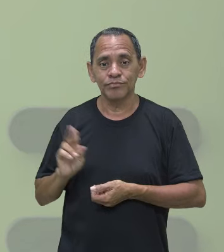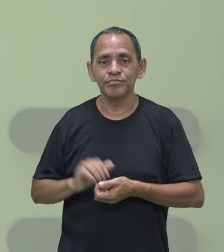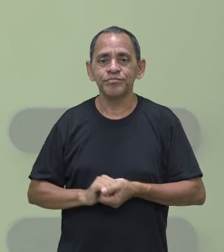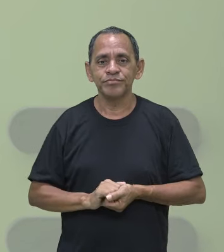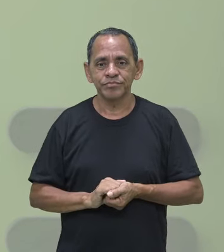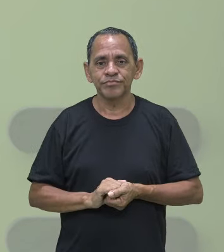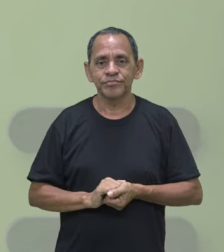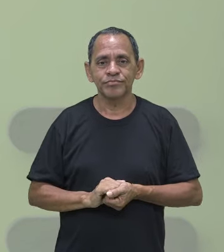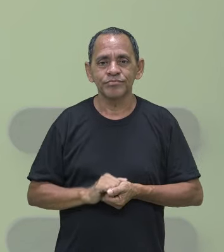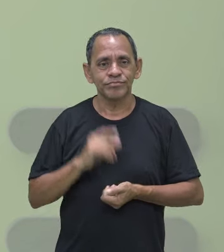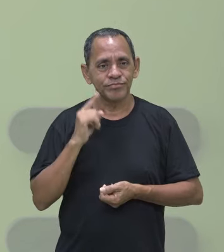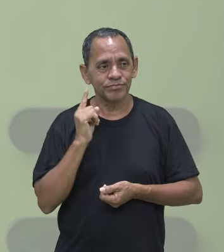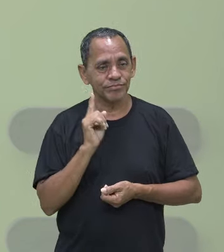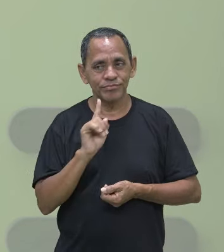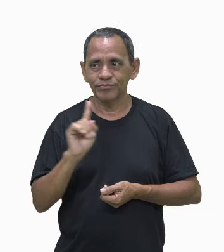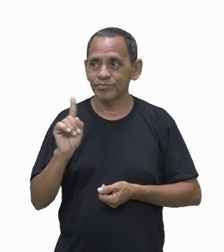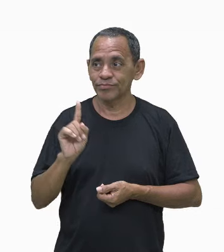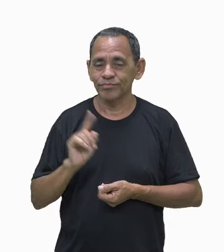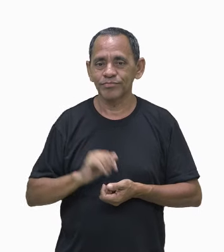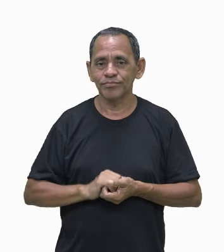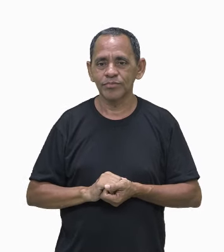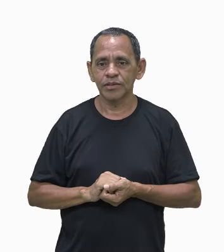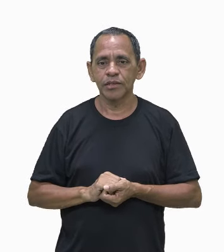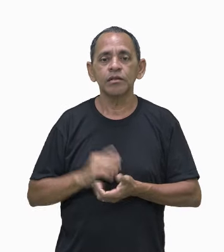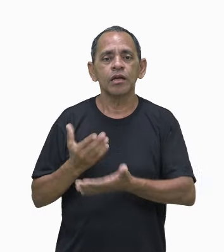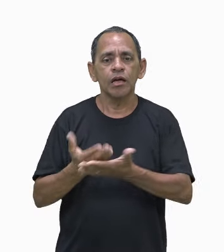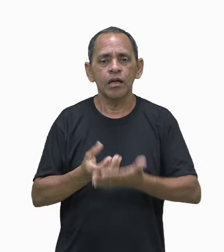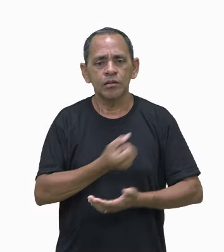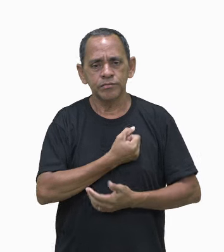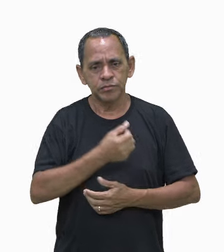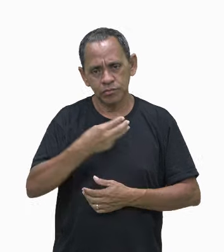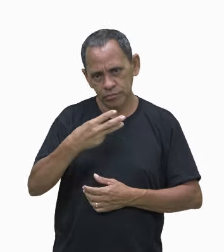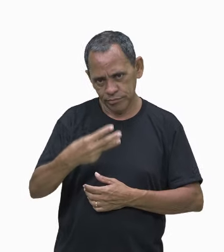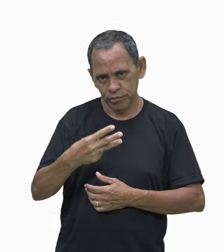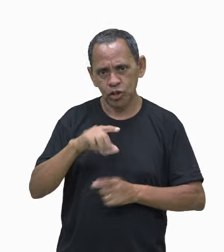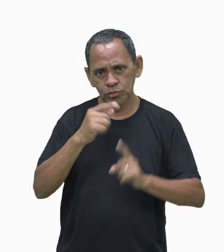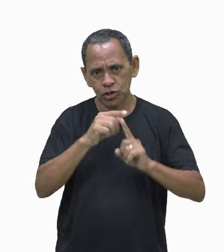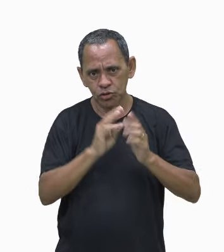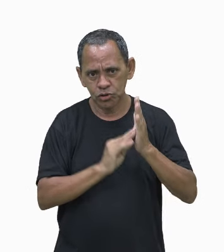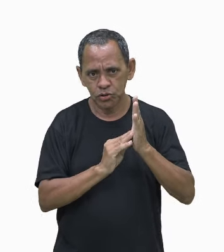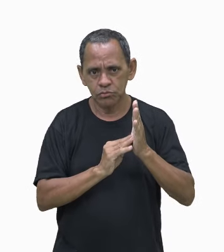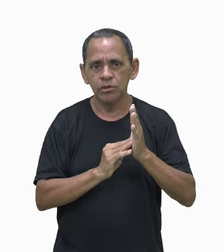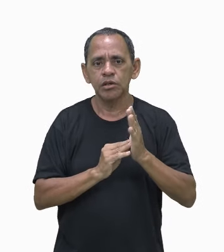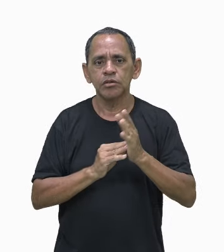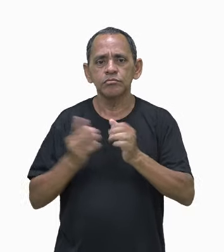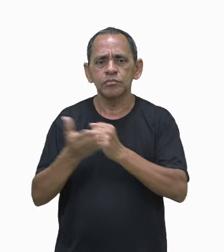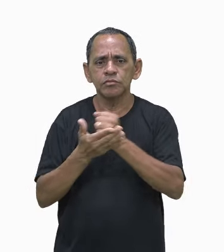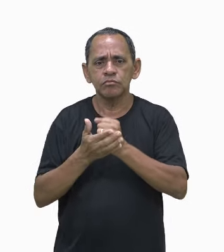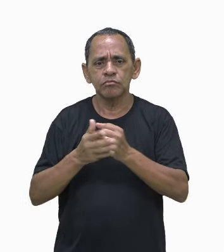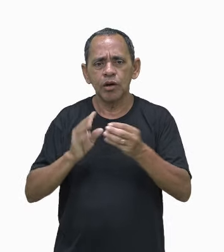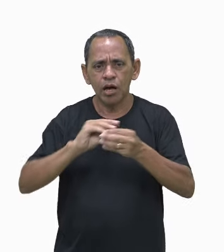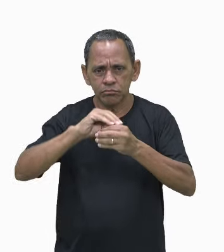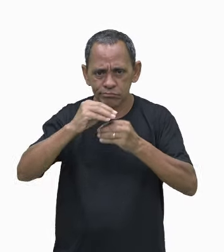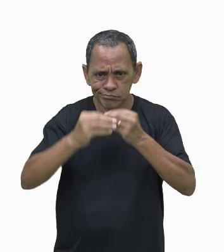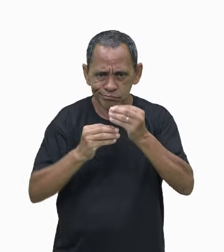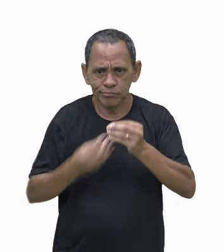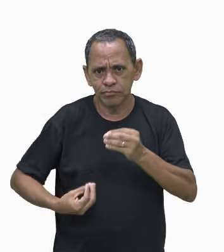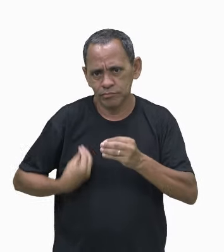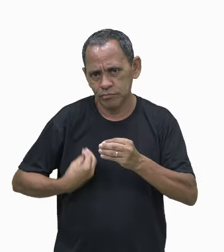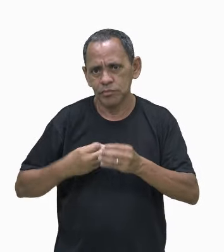o que temos na nossa aula 3. Temos aí o objeto de conhecimento, base molecular da